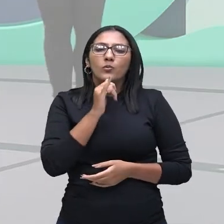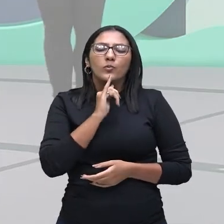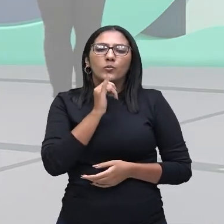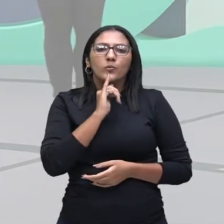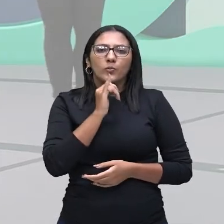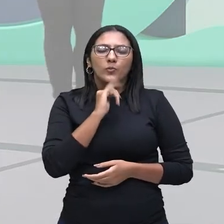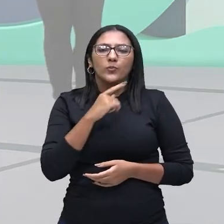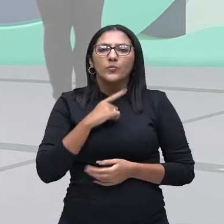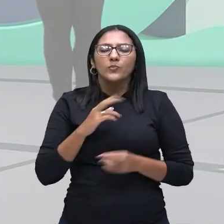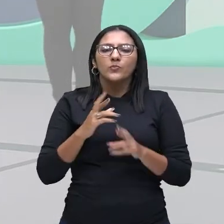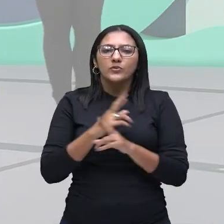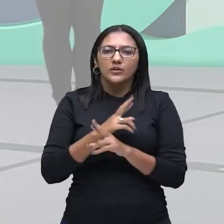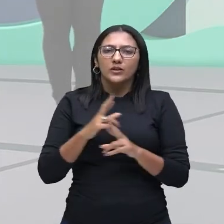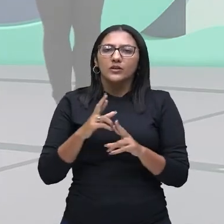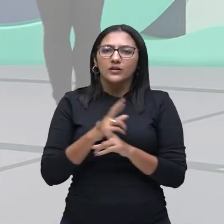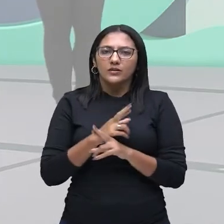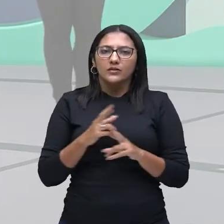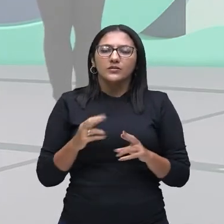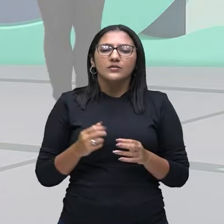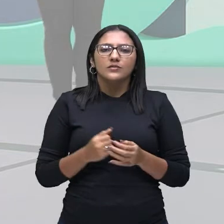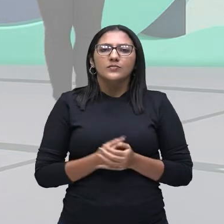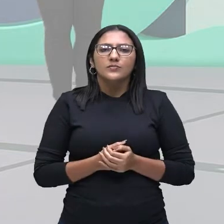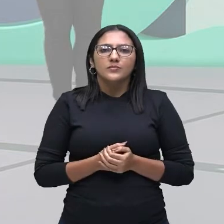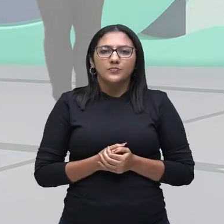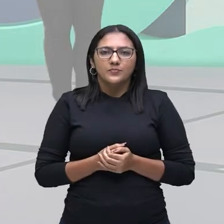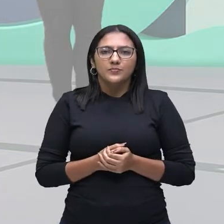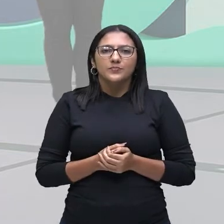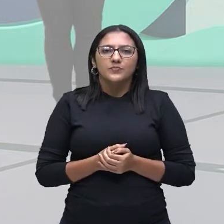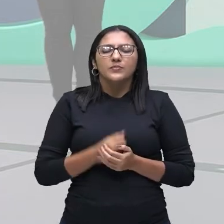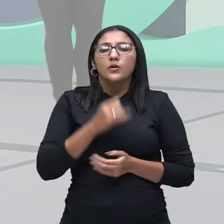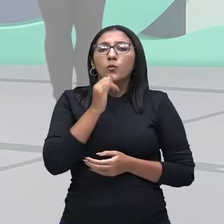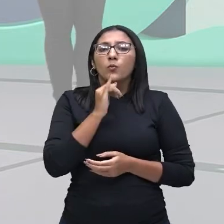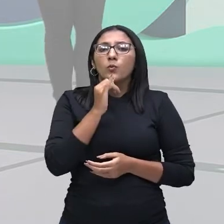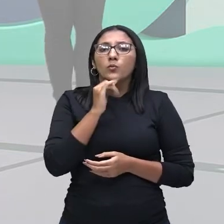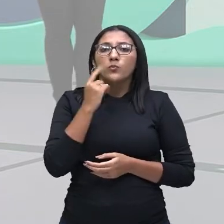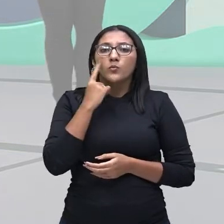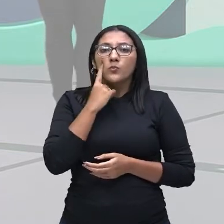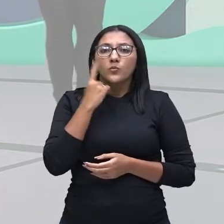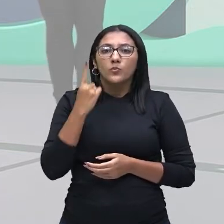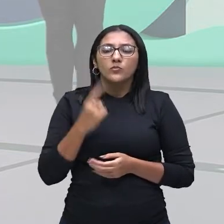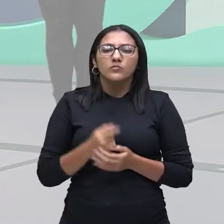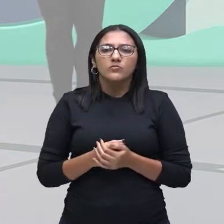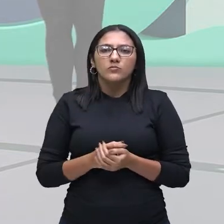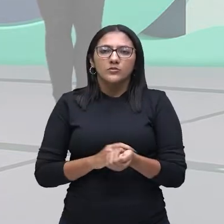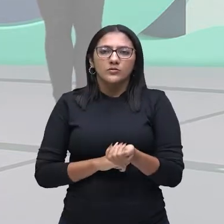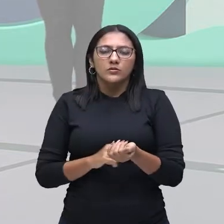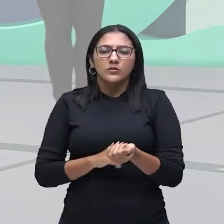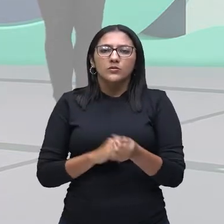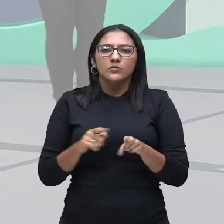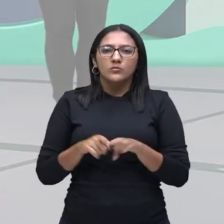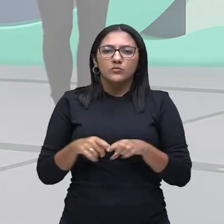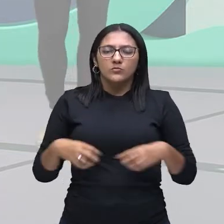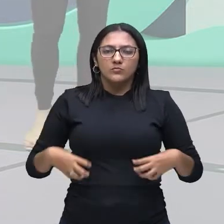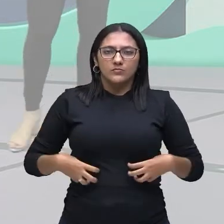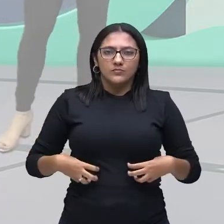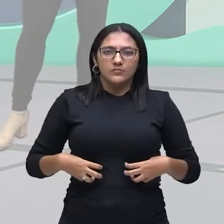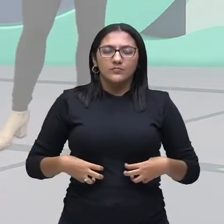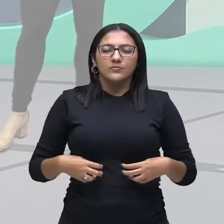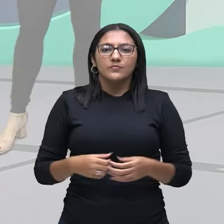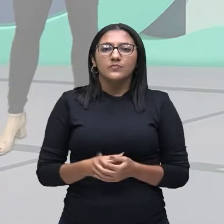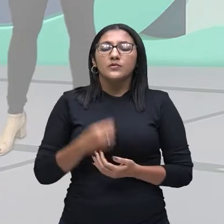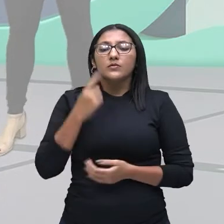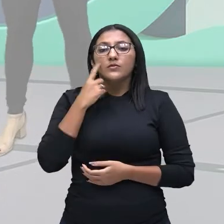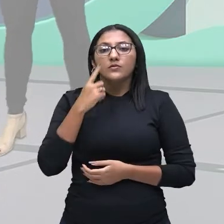que existe nos sistemas do nosso corpo, né? Um exemplo entre o sistema cardiovascular e o sistema excretor. Aqui nós temos